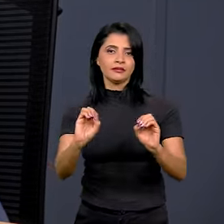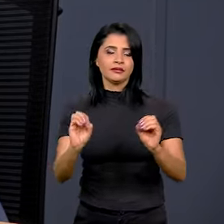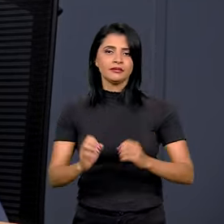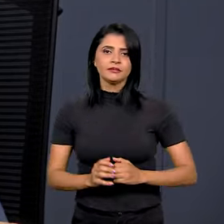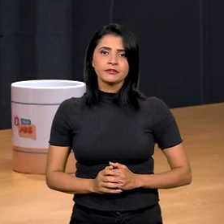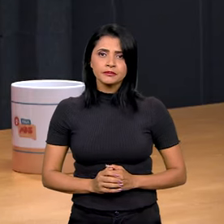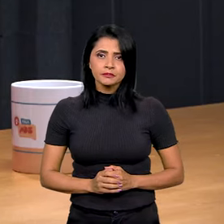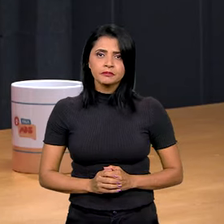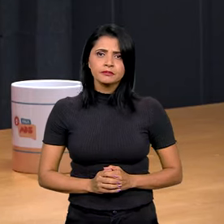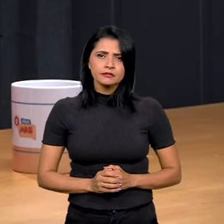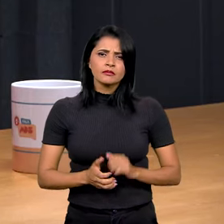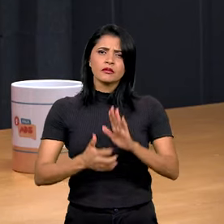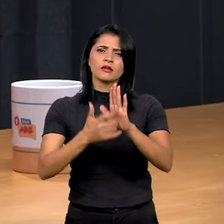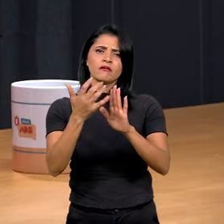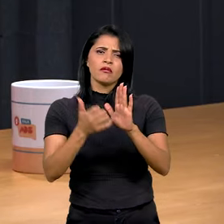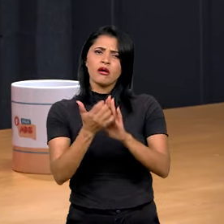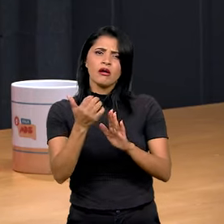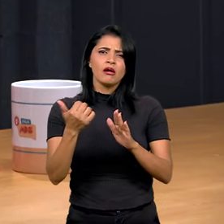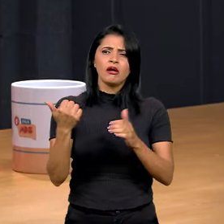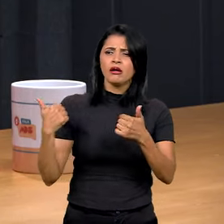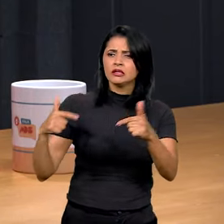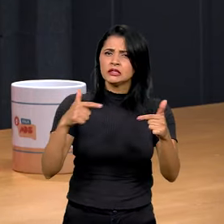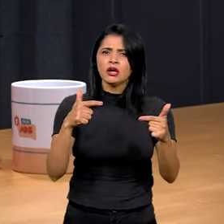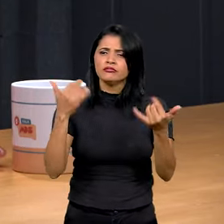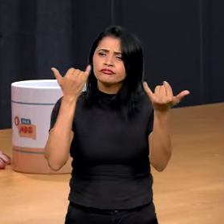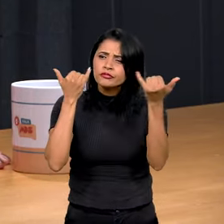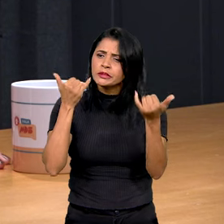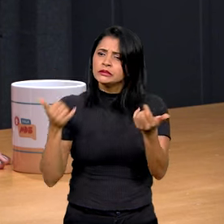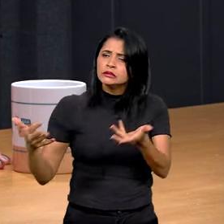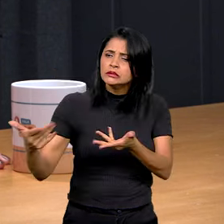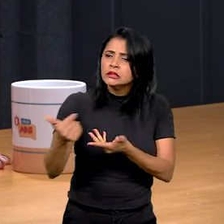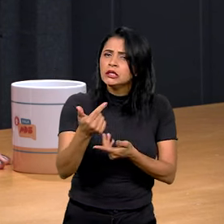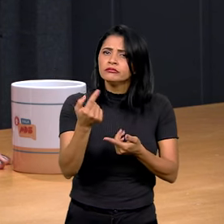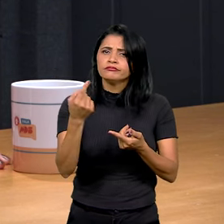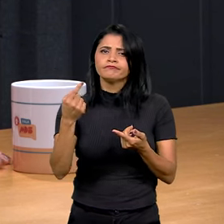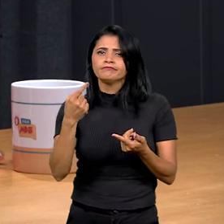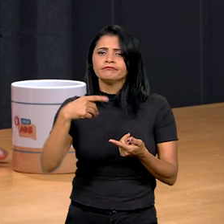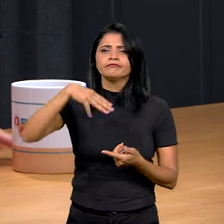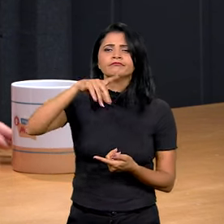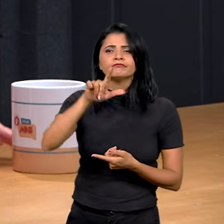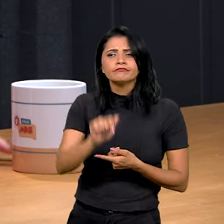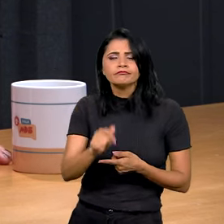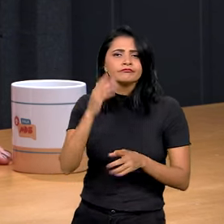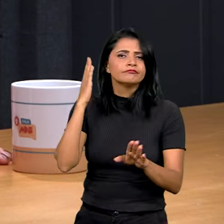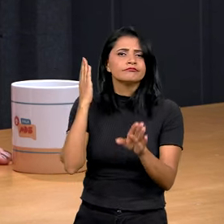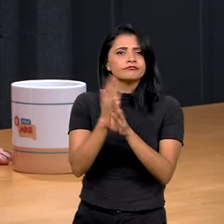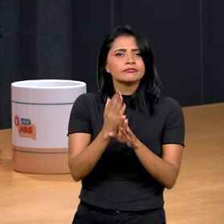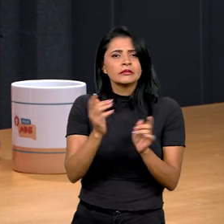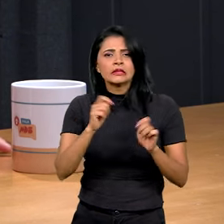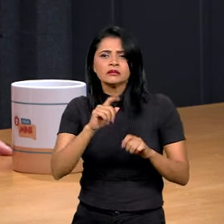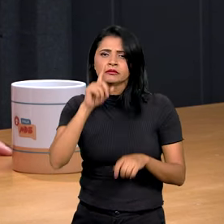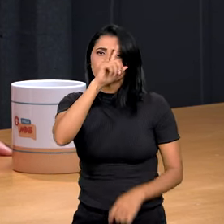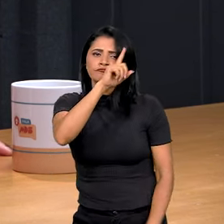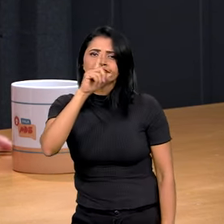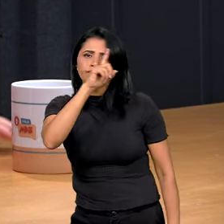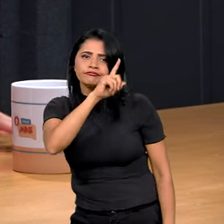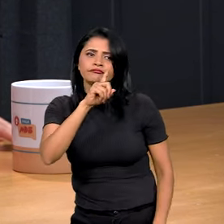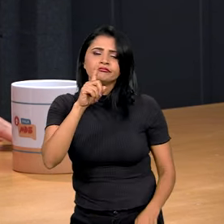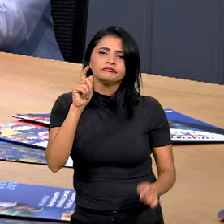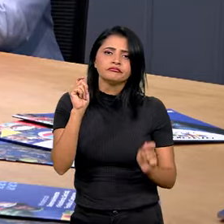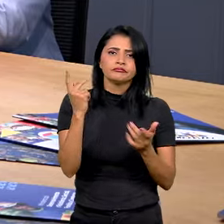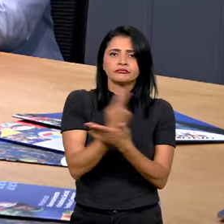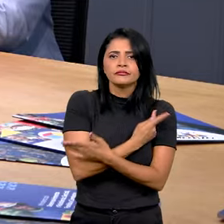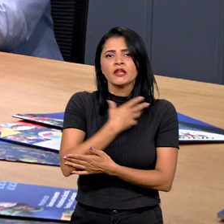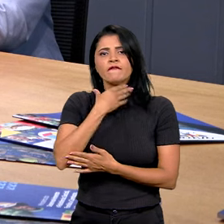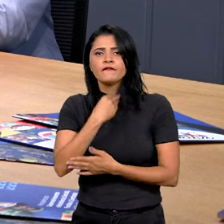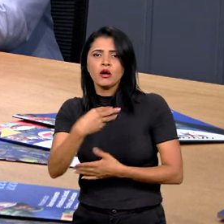né agora há muitas ações de cruzamento de dados feitas pelo MDS para identificação de possíveis irregularidades